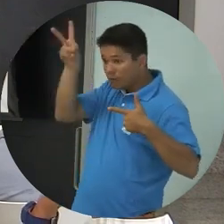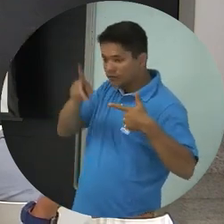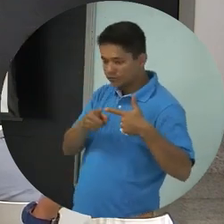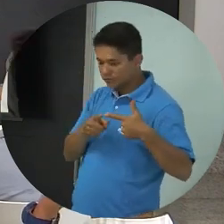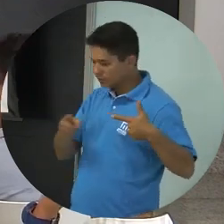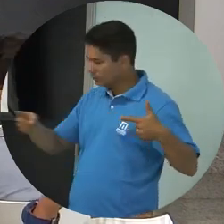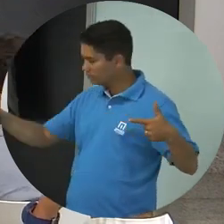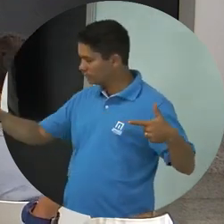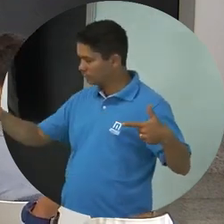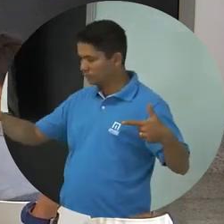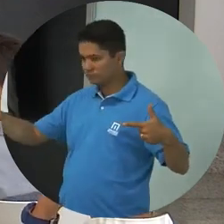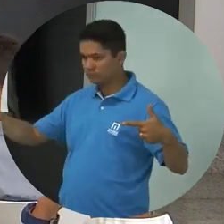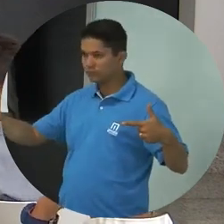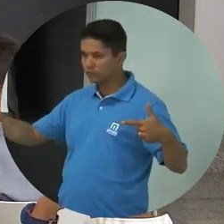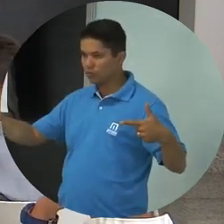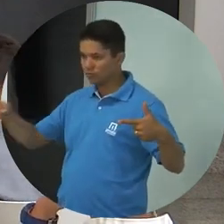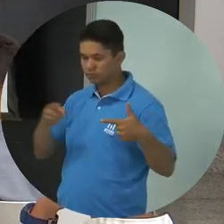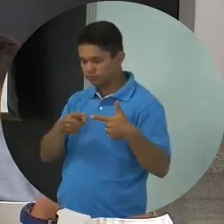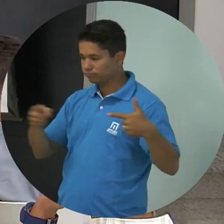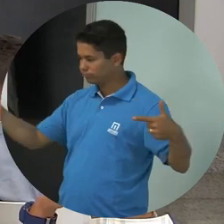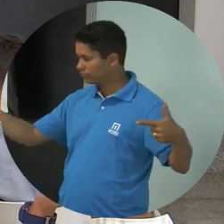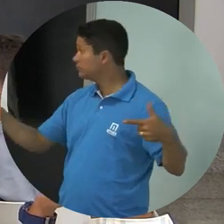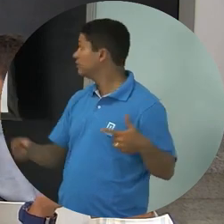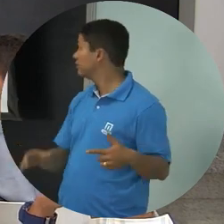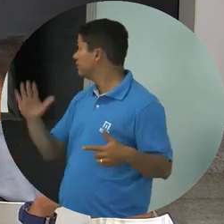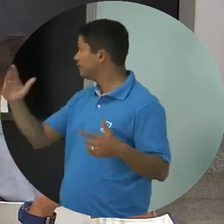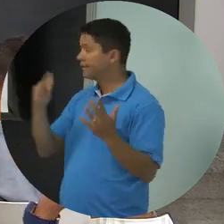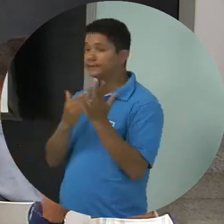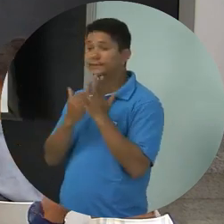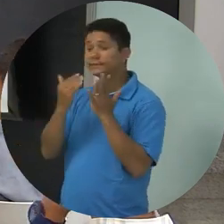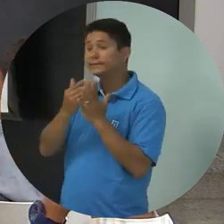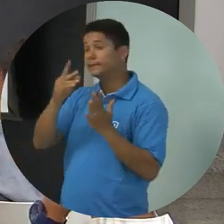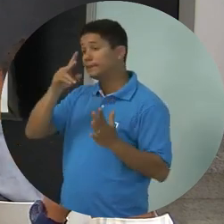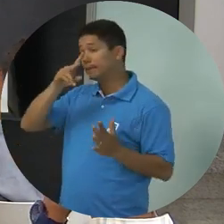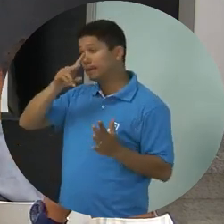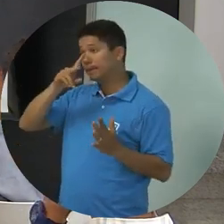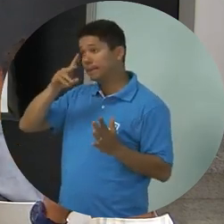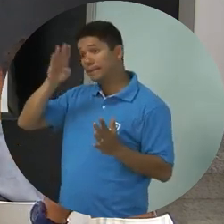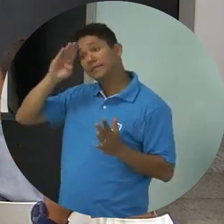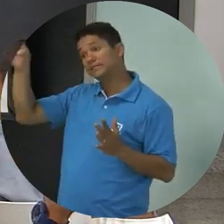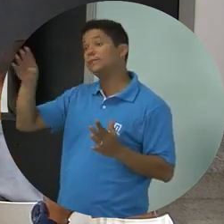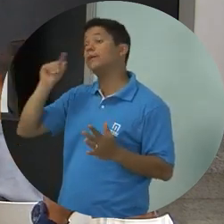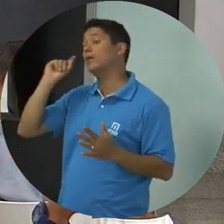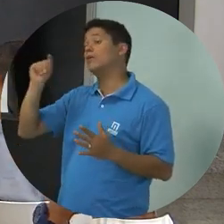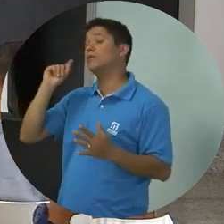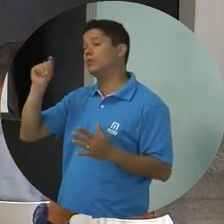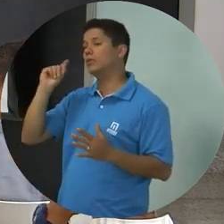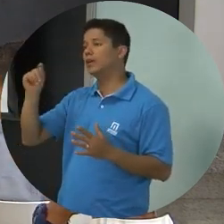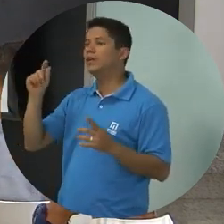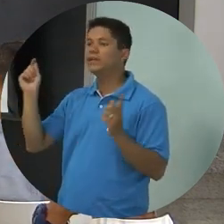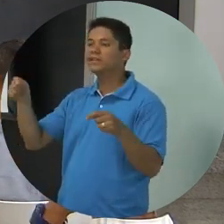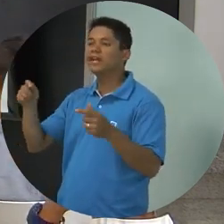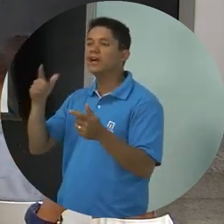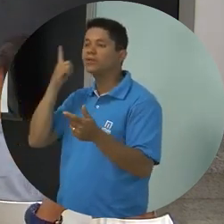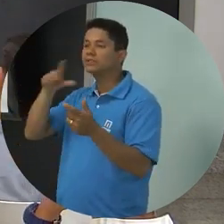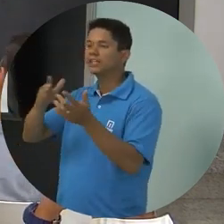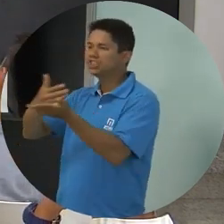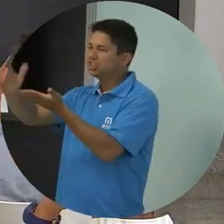jato. Mas um dos principais fatores também que proporcionam essa remoção